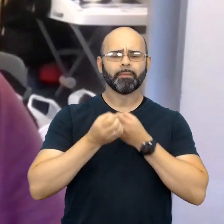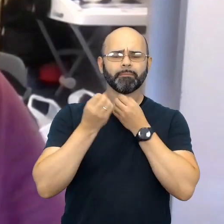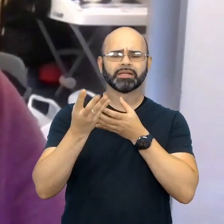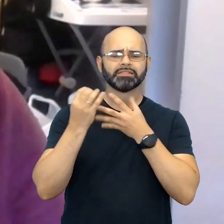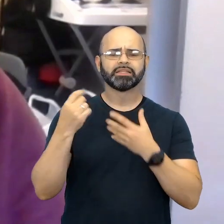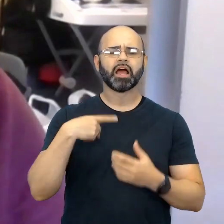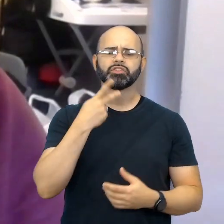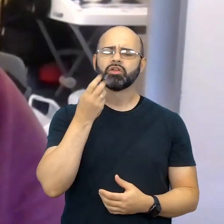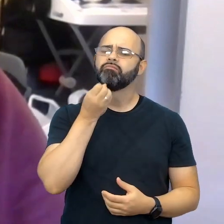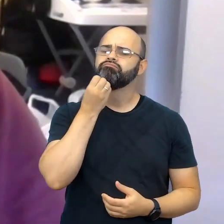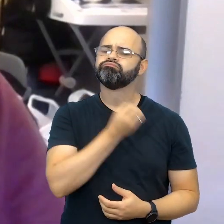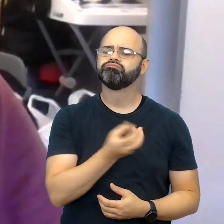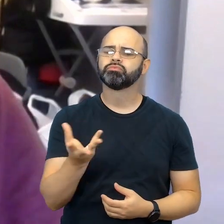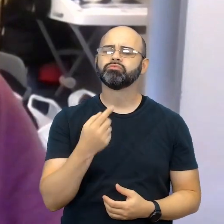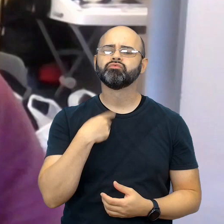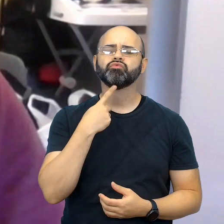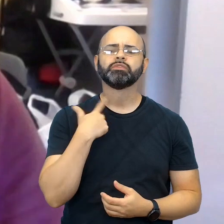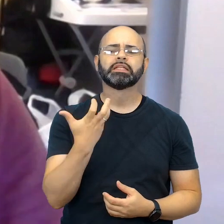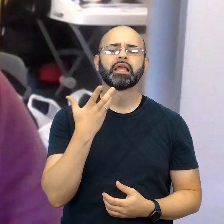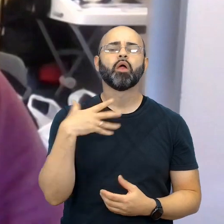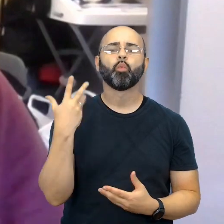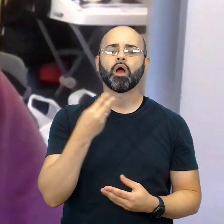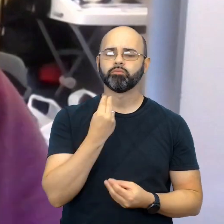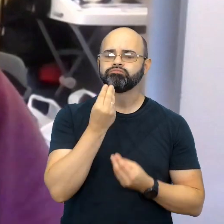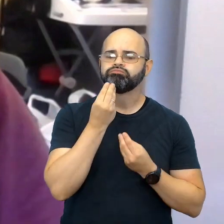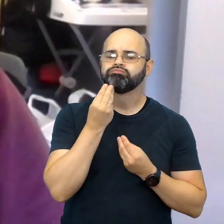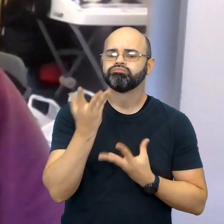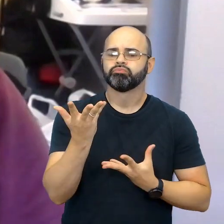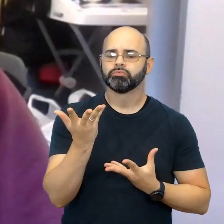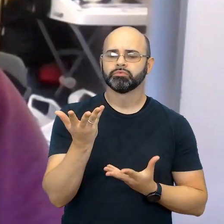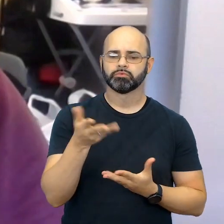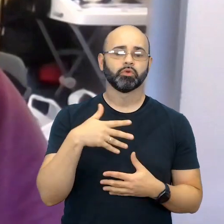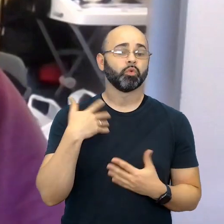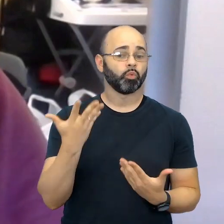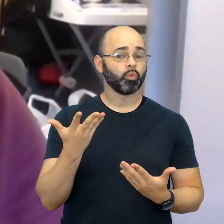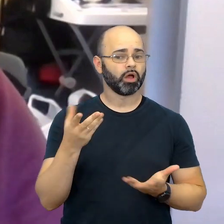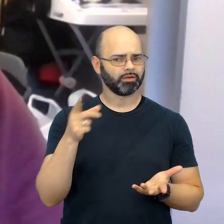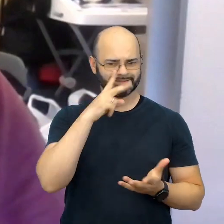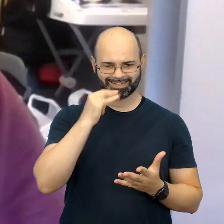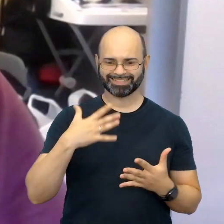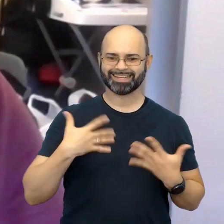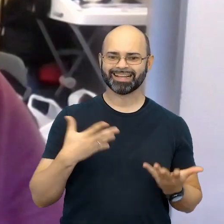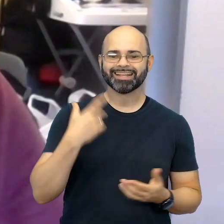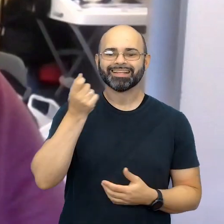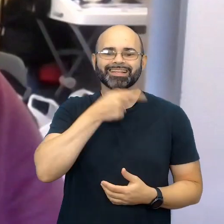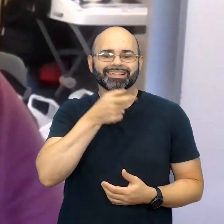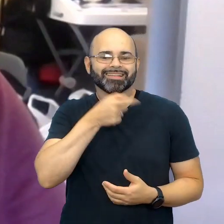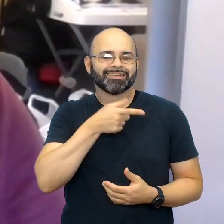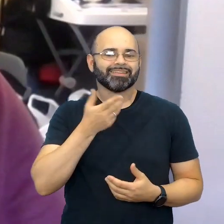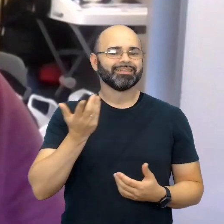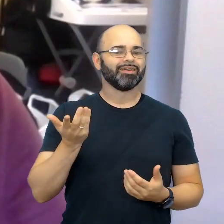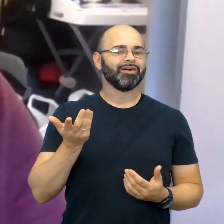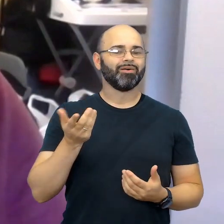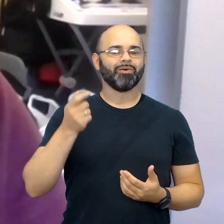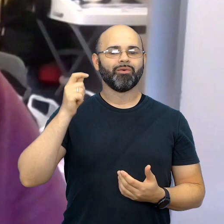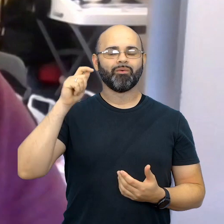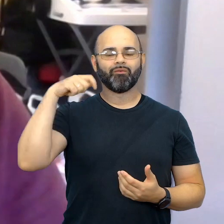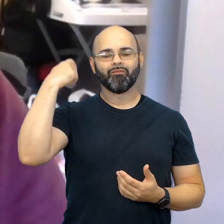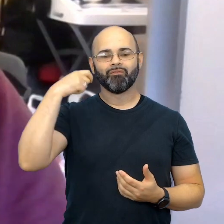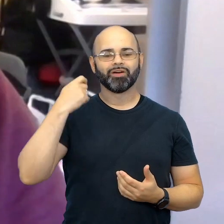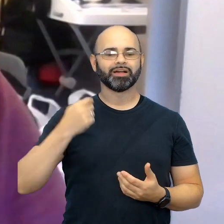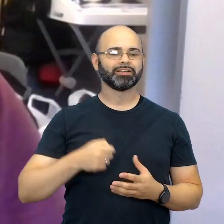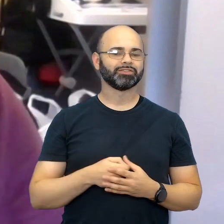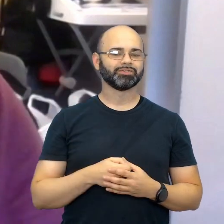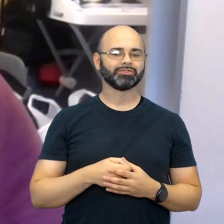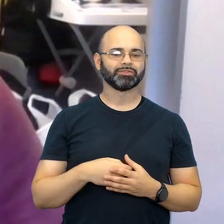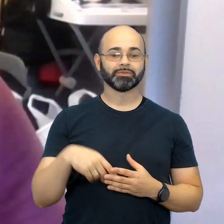passar, como eu quero passar essa mensagem, qual é o tom. Eu quero que seja um vídeo bem-humorado, um vídeo que passe